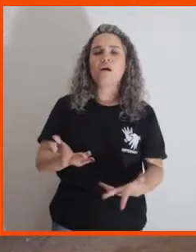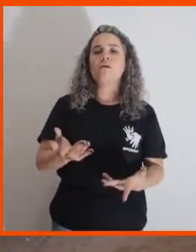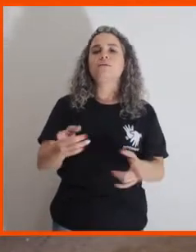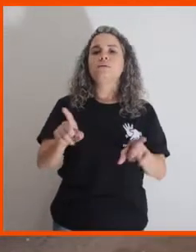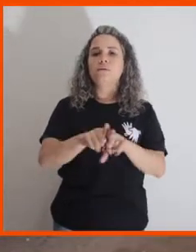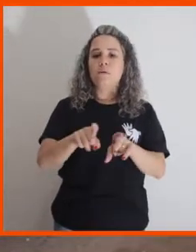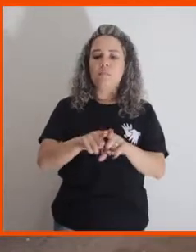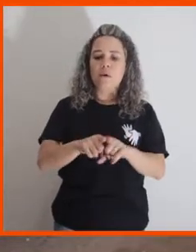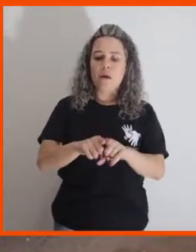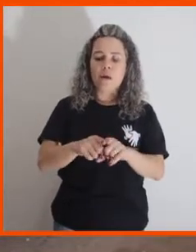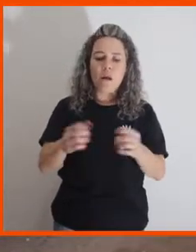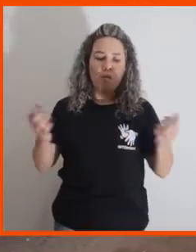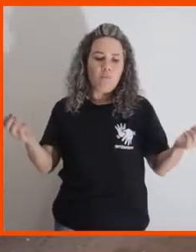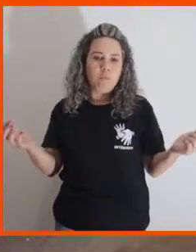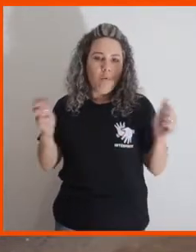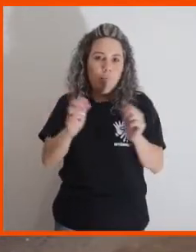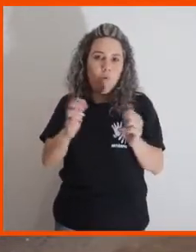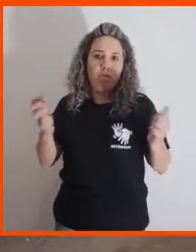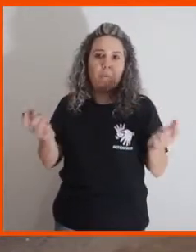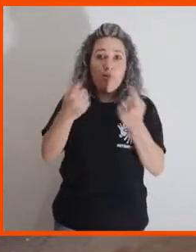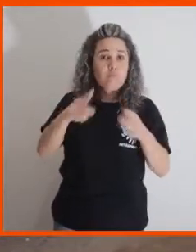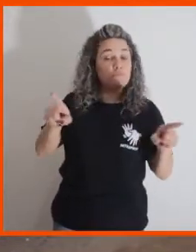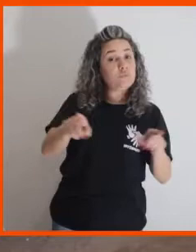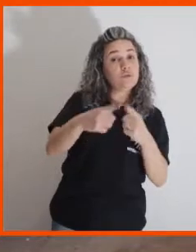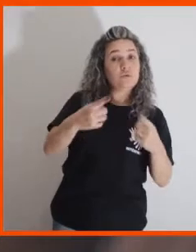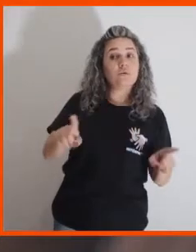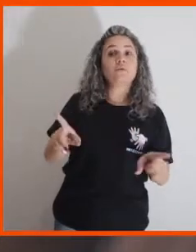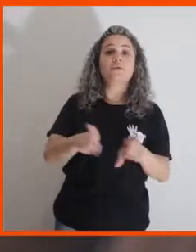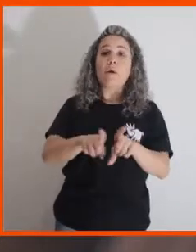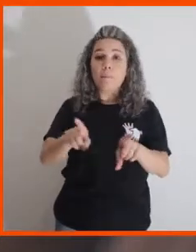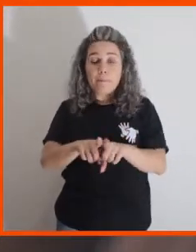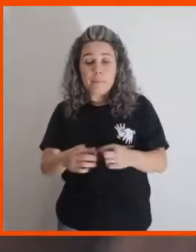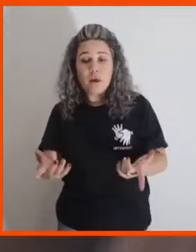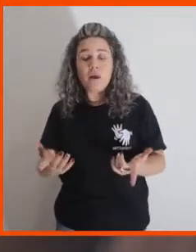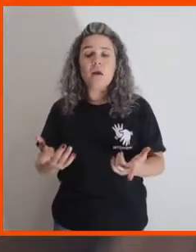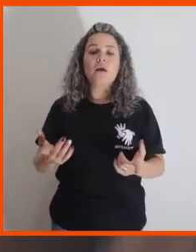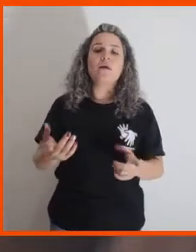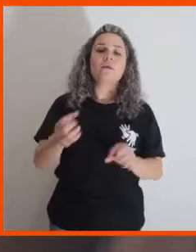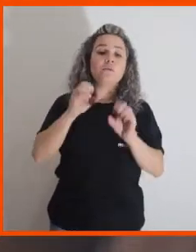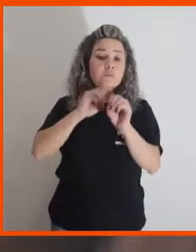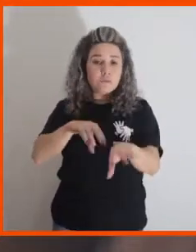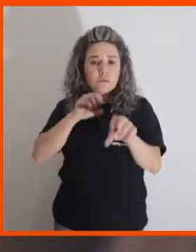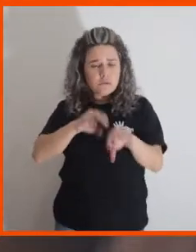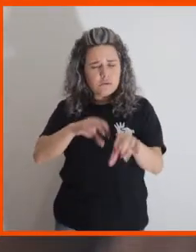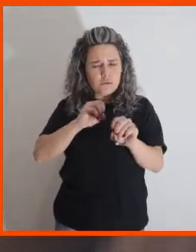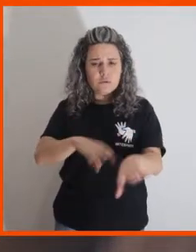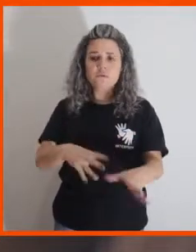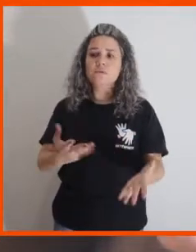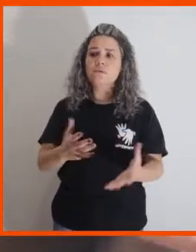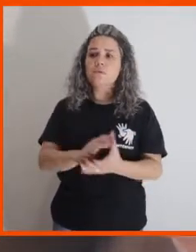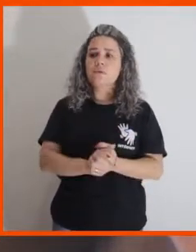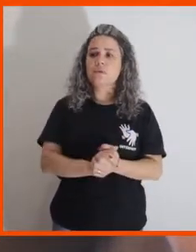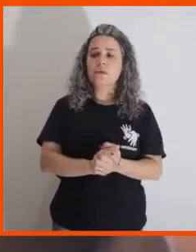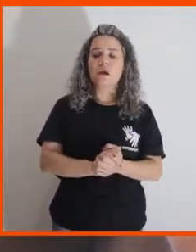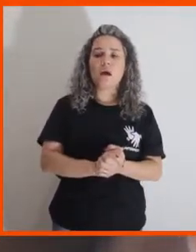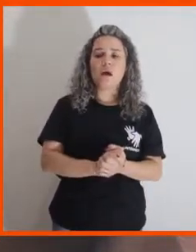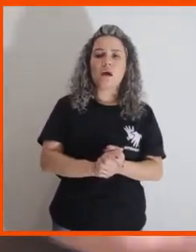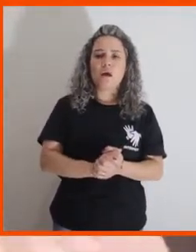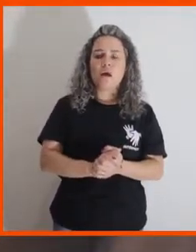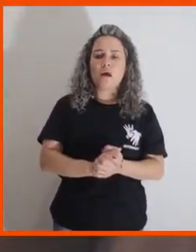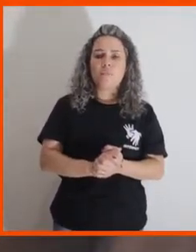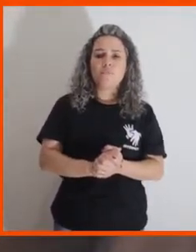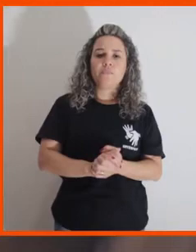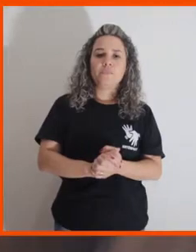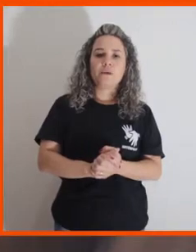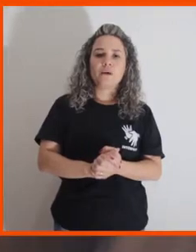toca sanfone no dia do teatro desde uma pessoa de cento e tantos anos, dançar junto com os jovens quase